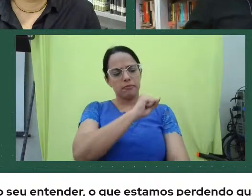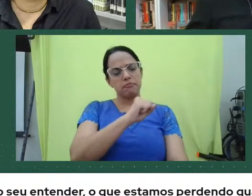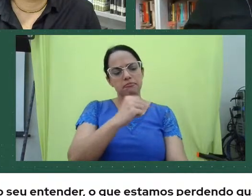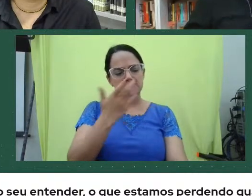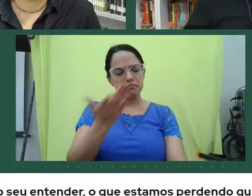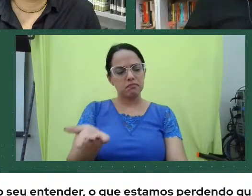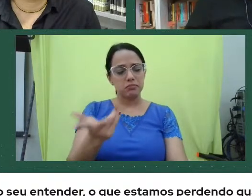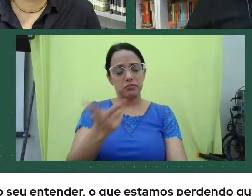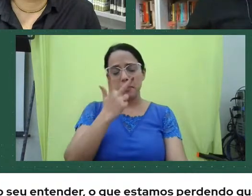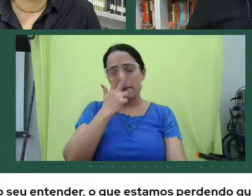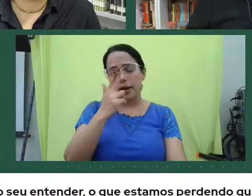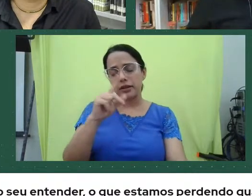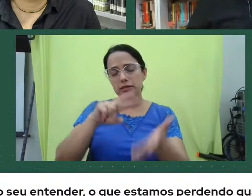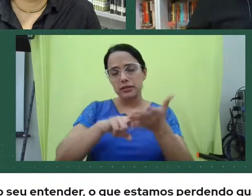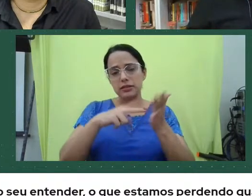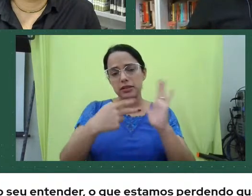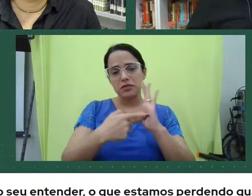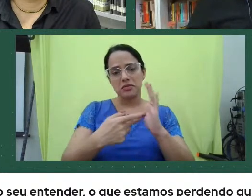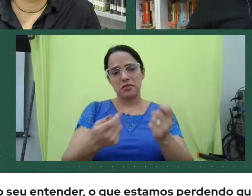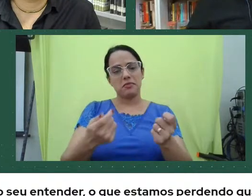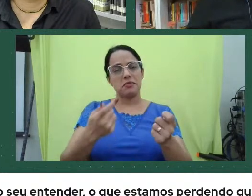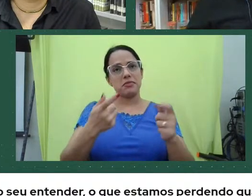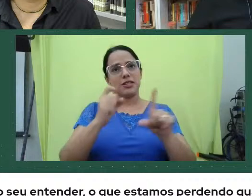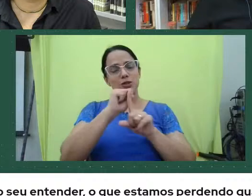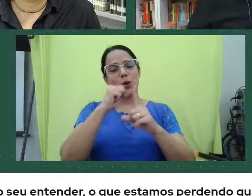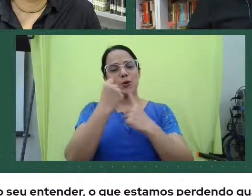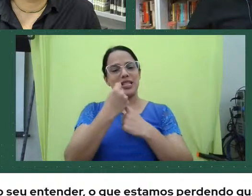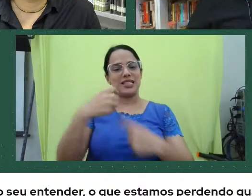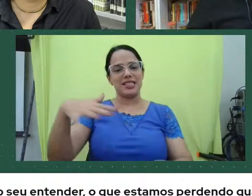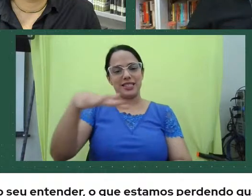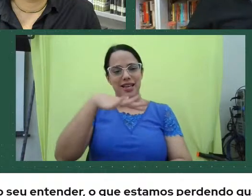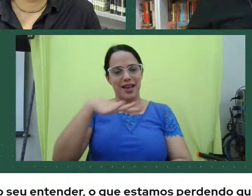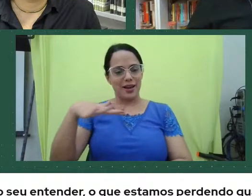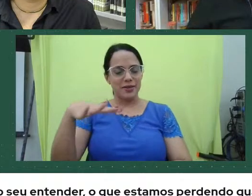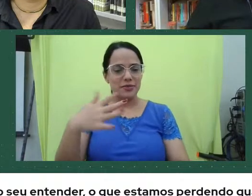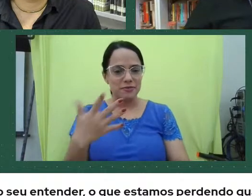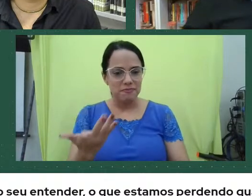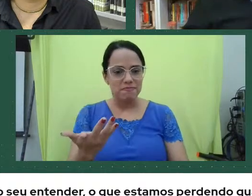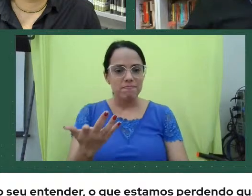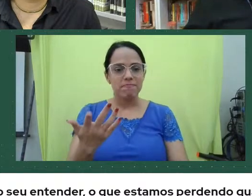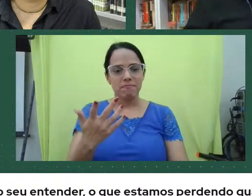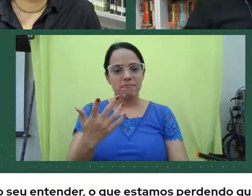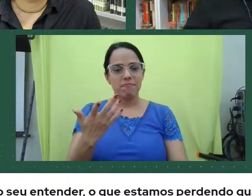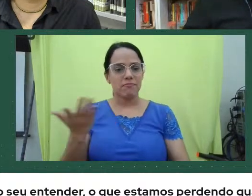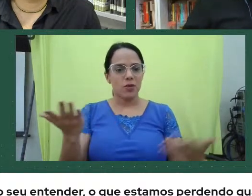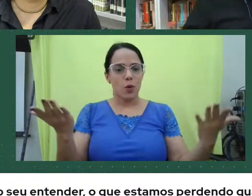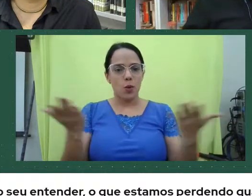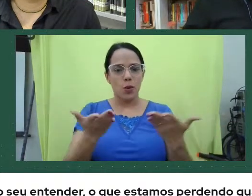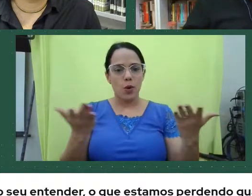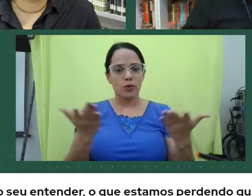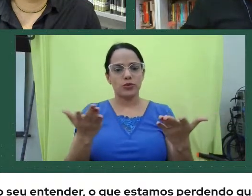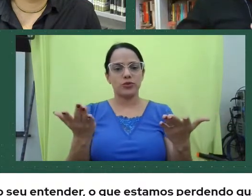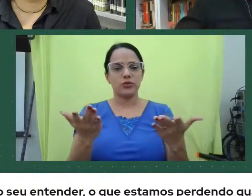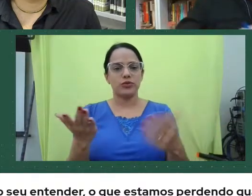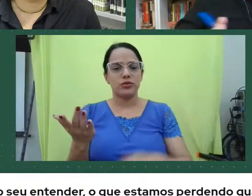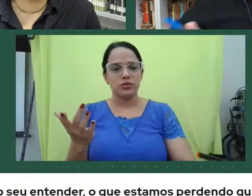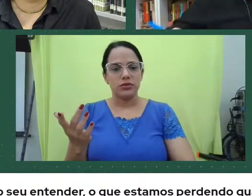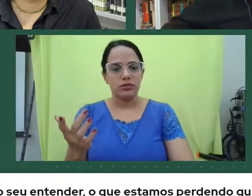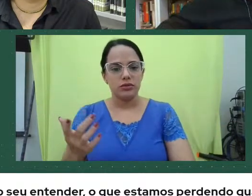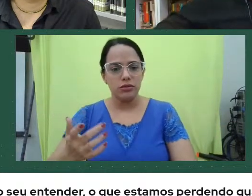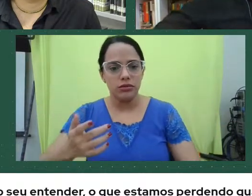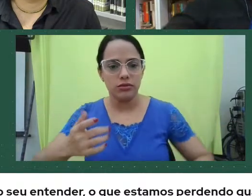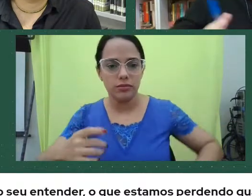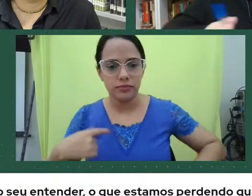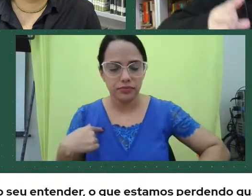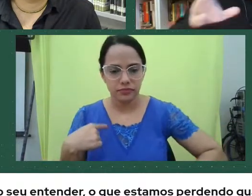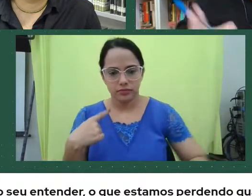é um reflexo da sociedade em que nós vivemos, né? Ou seja, hoje eu vou encontrar com um cantor na